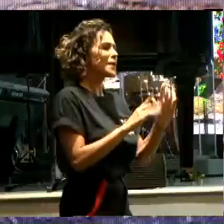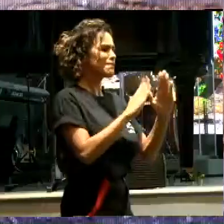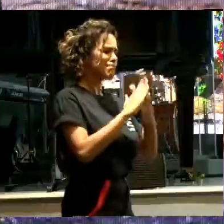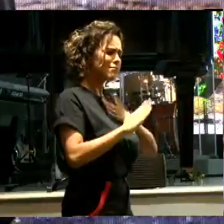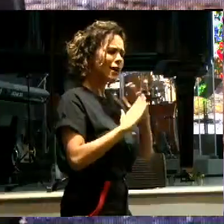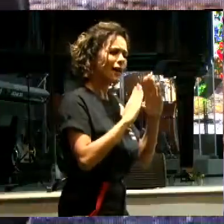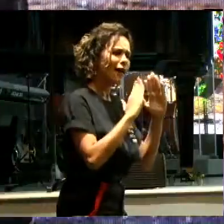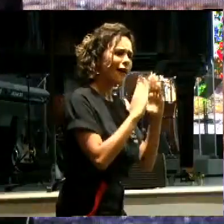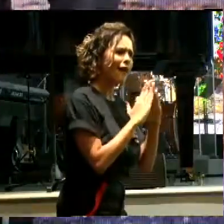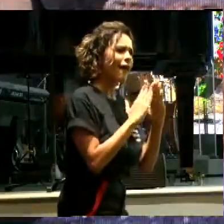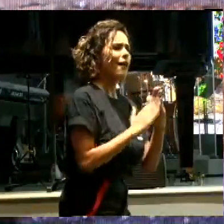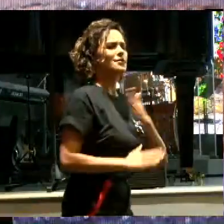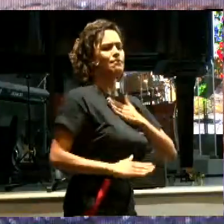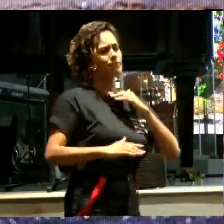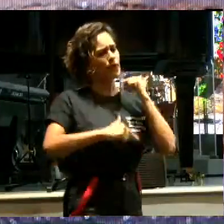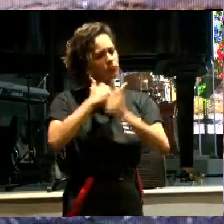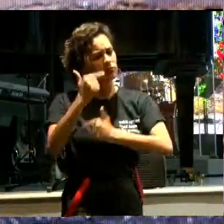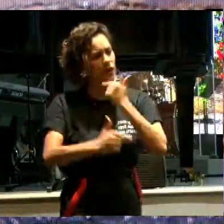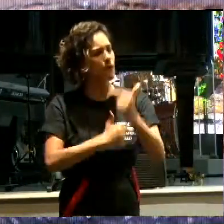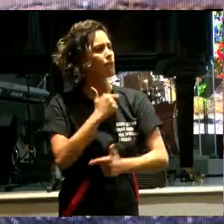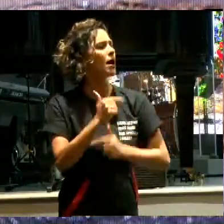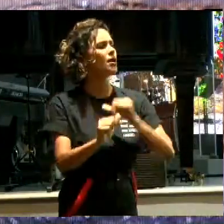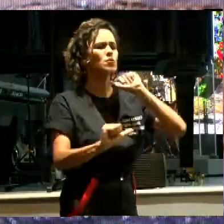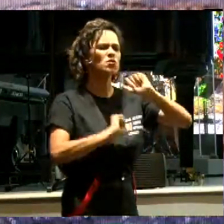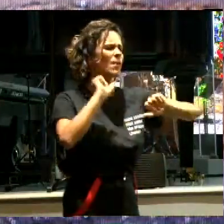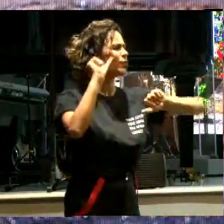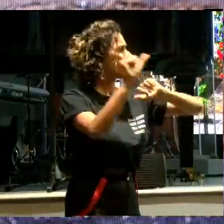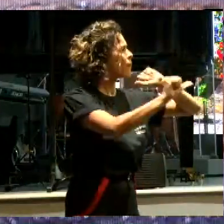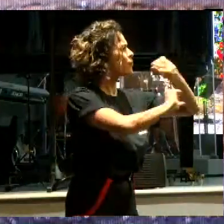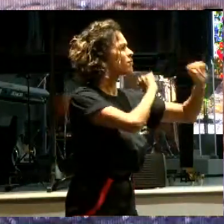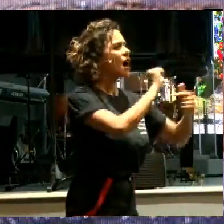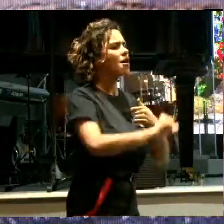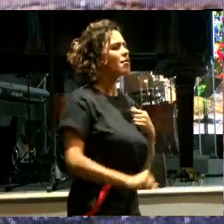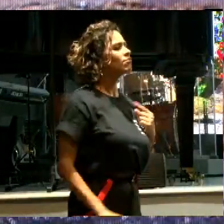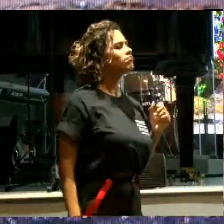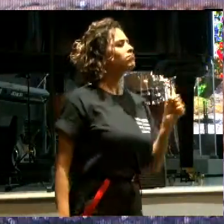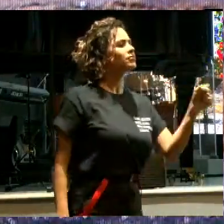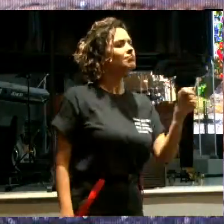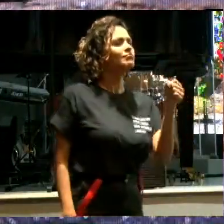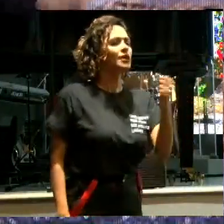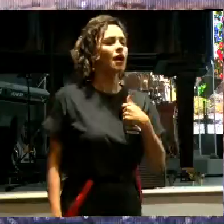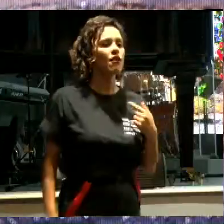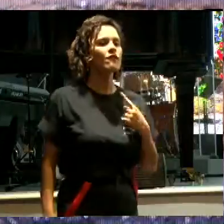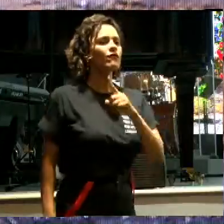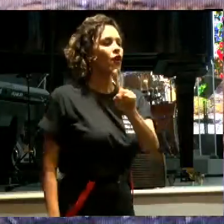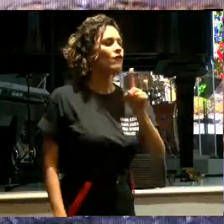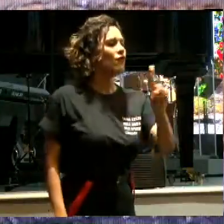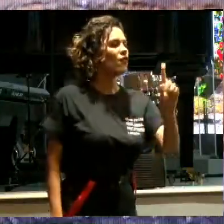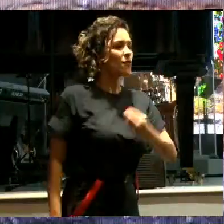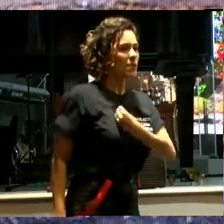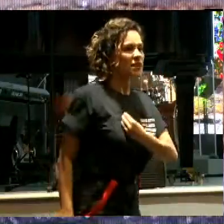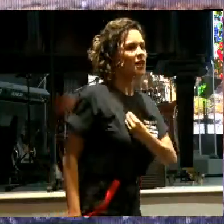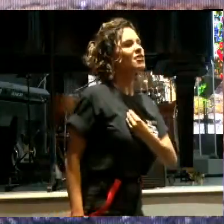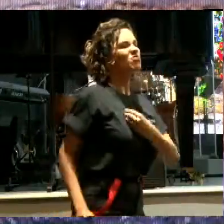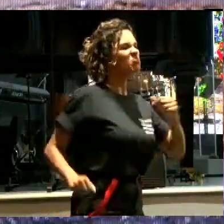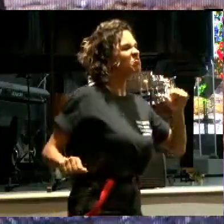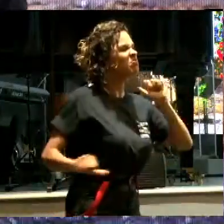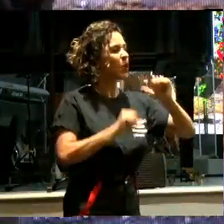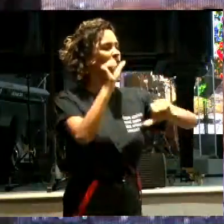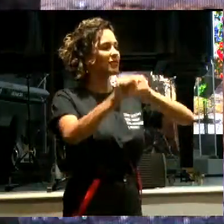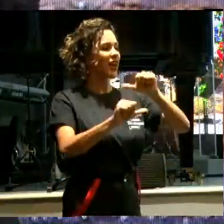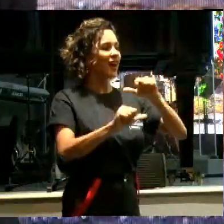casa, mudar o seu trabalho, aonde você passar, você exalar um perfume, você derramar um